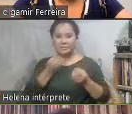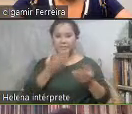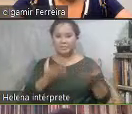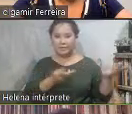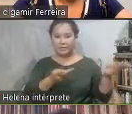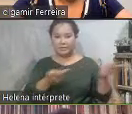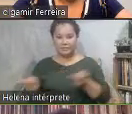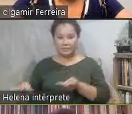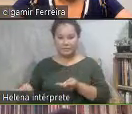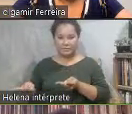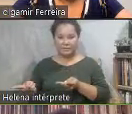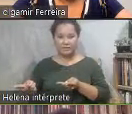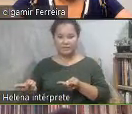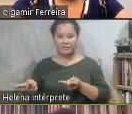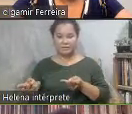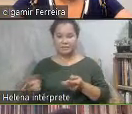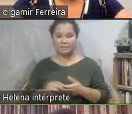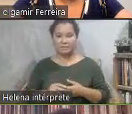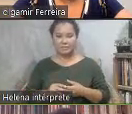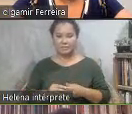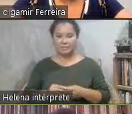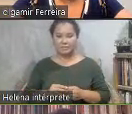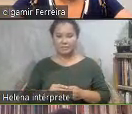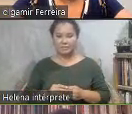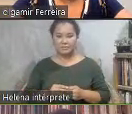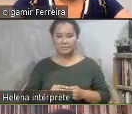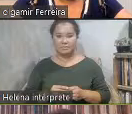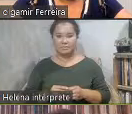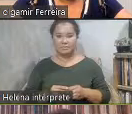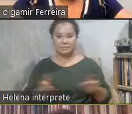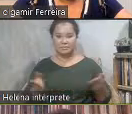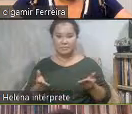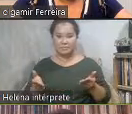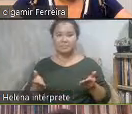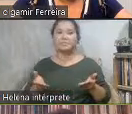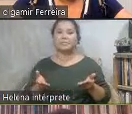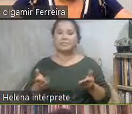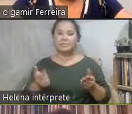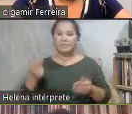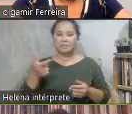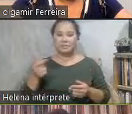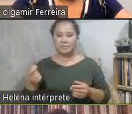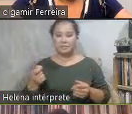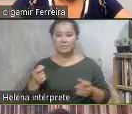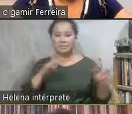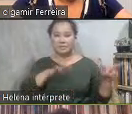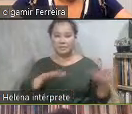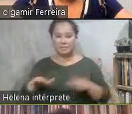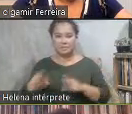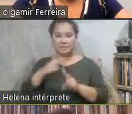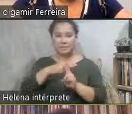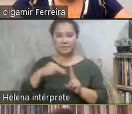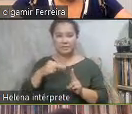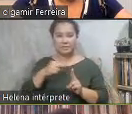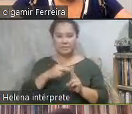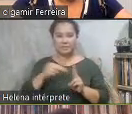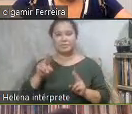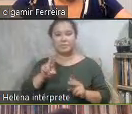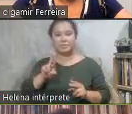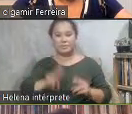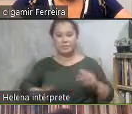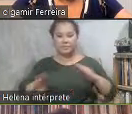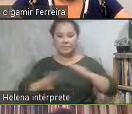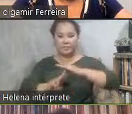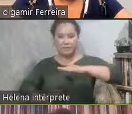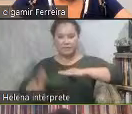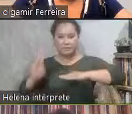session of the 20th University Week of the University Week. The topic today is